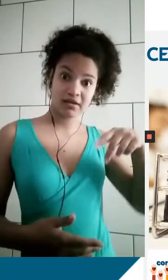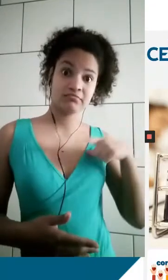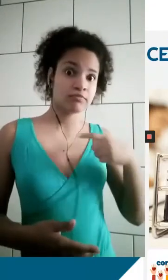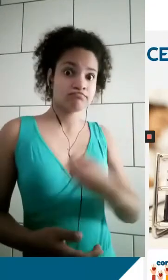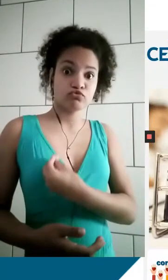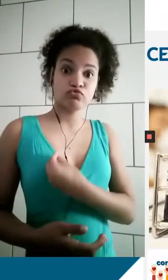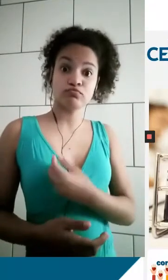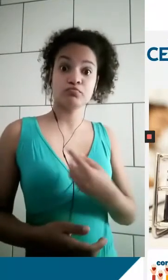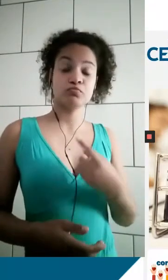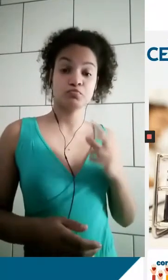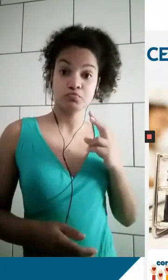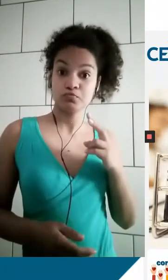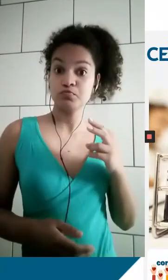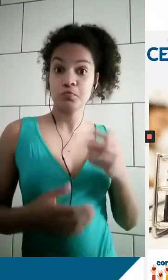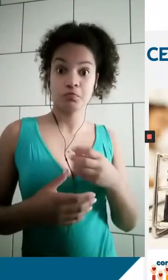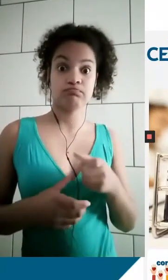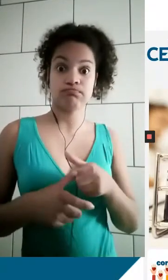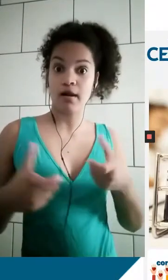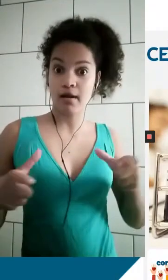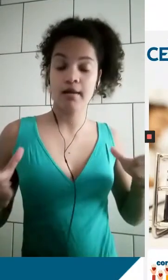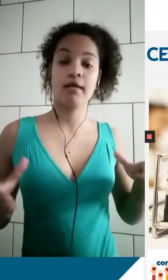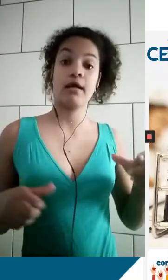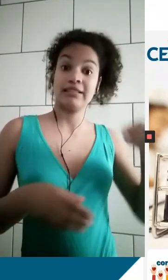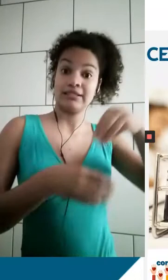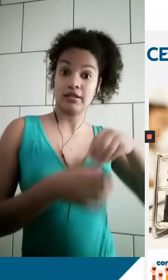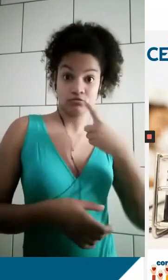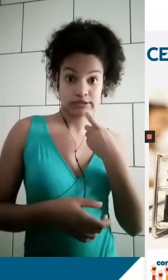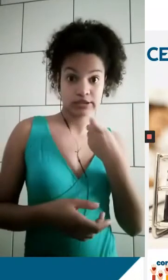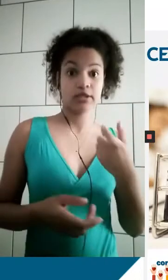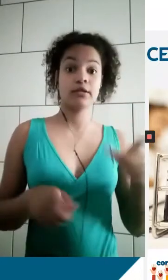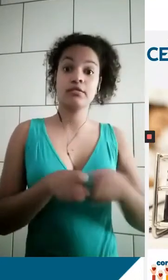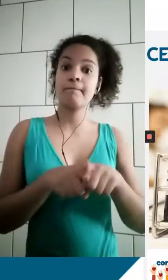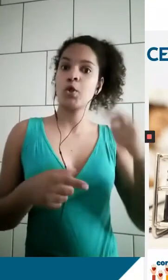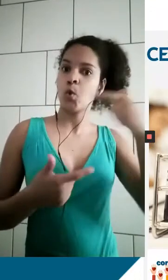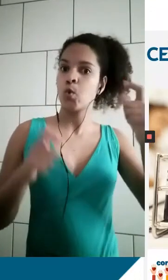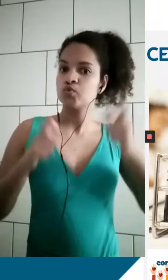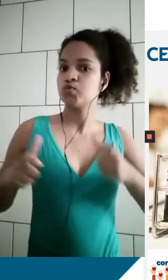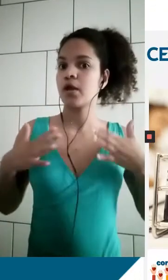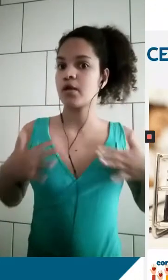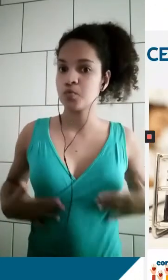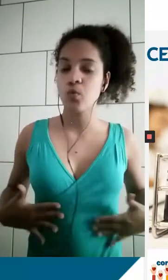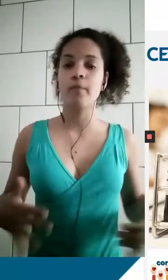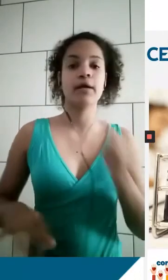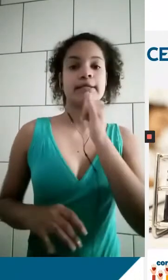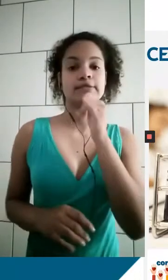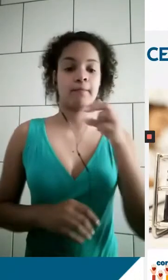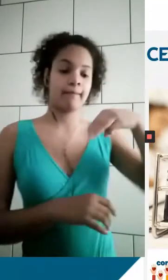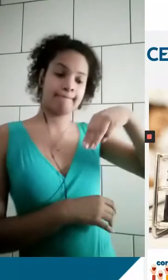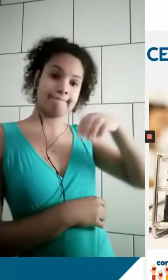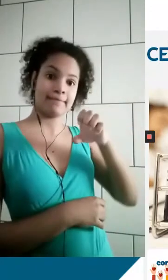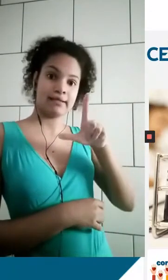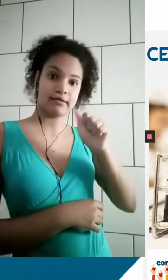sangue, mas em uma série de outras estruturas do corpo. Por exemplo, a melanina, que forma